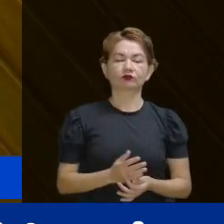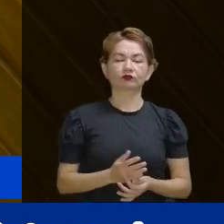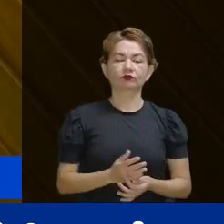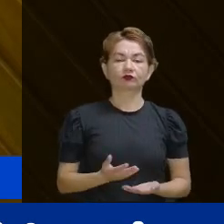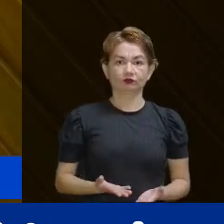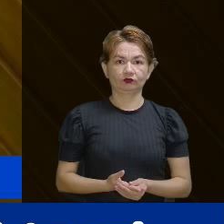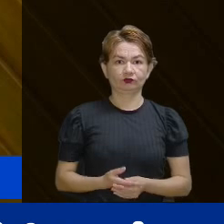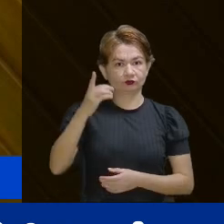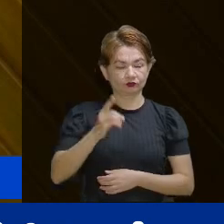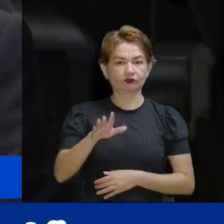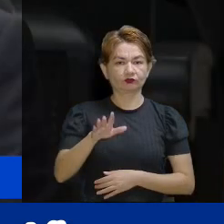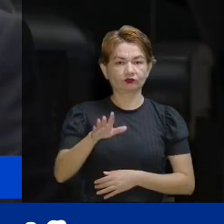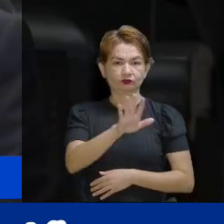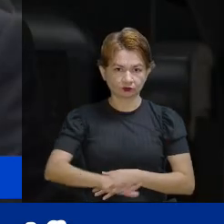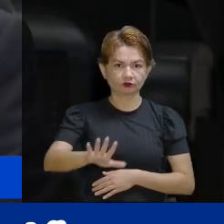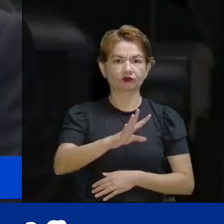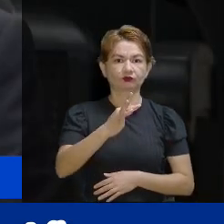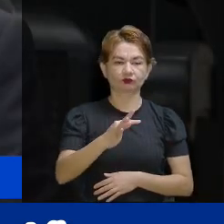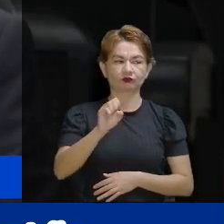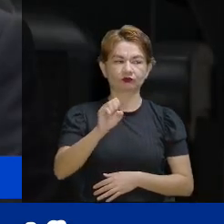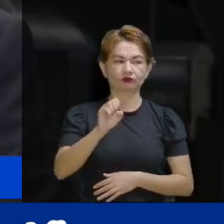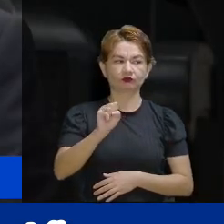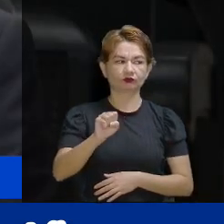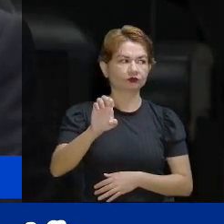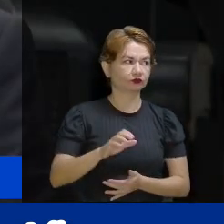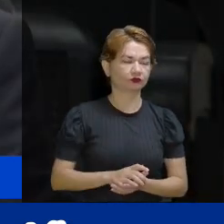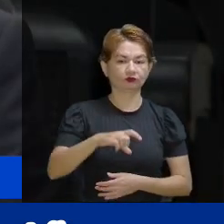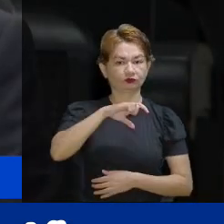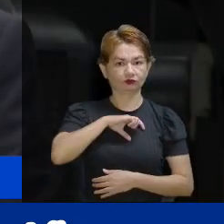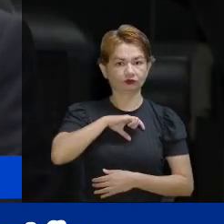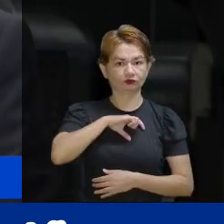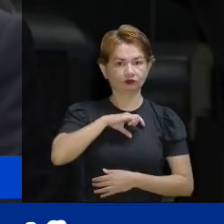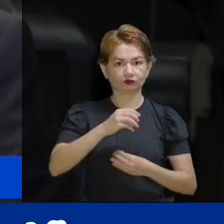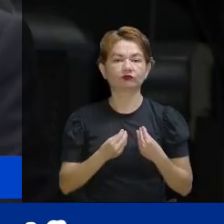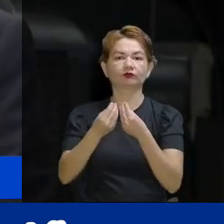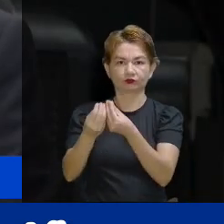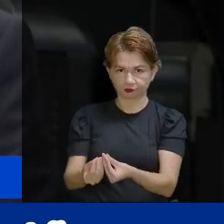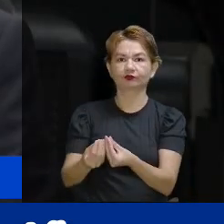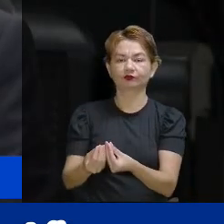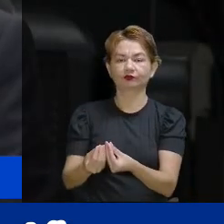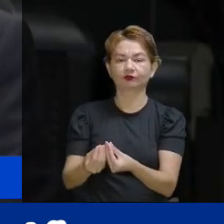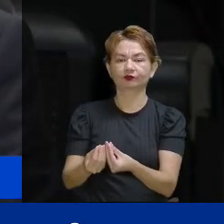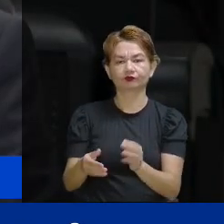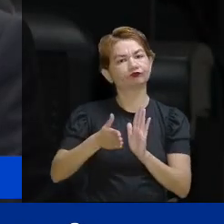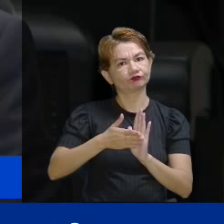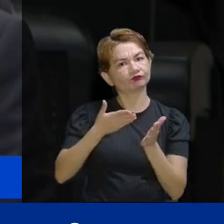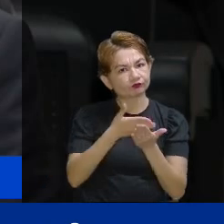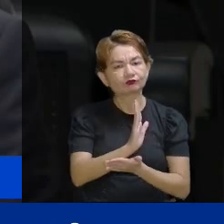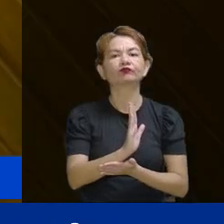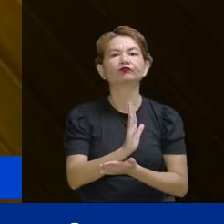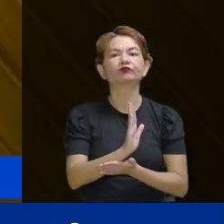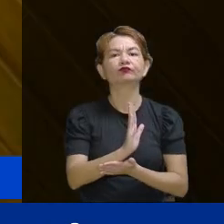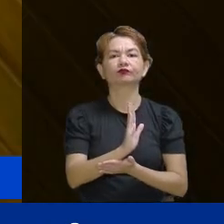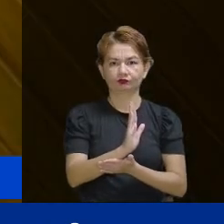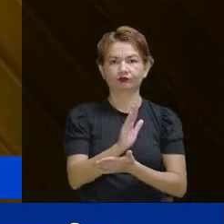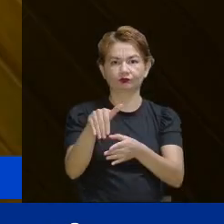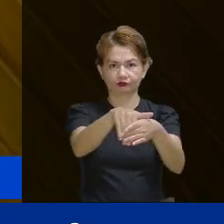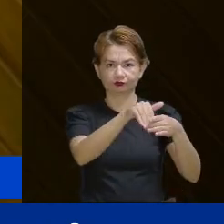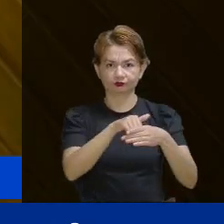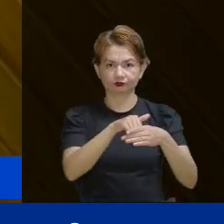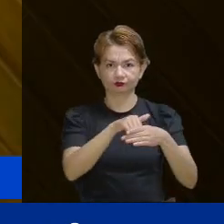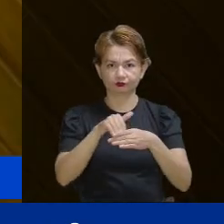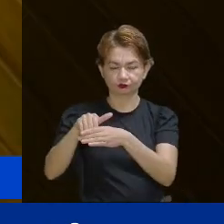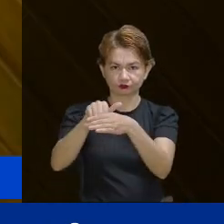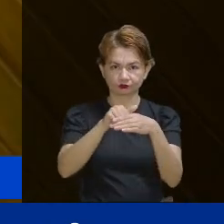o cargo de diretor-geral do TSE para receber a referida comenda. A proposição foi aprovada de maneira